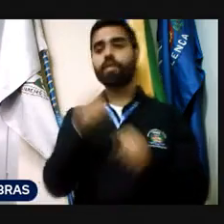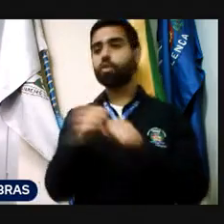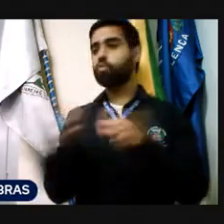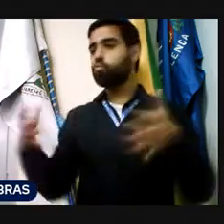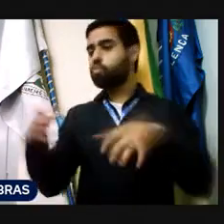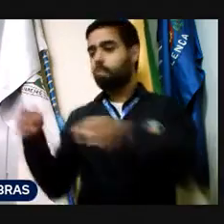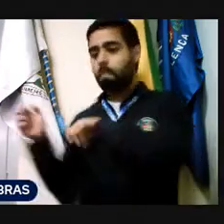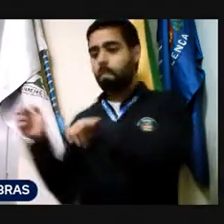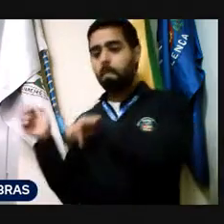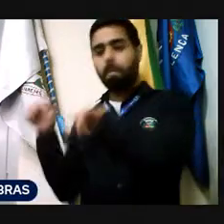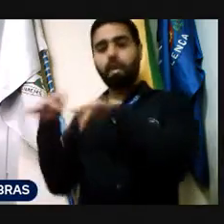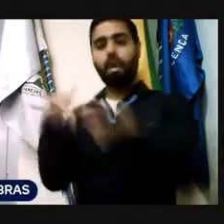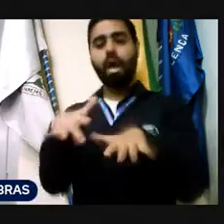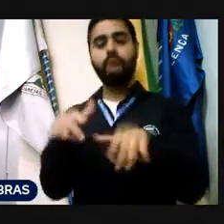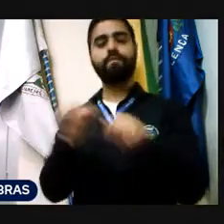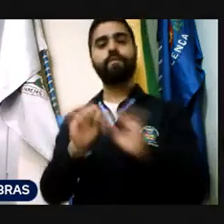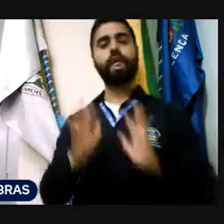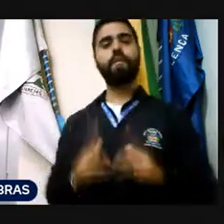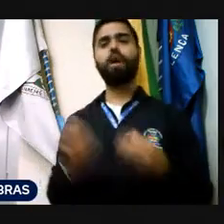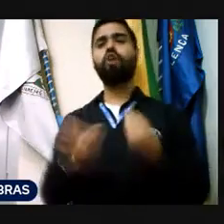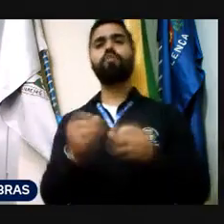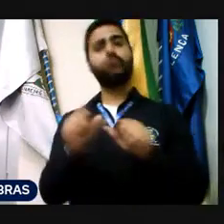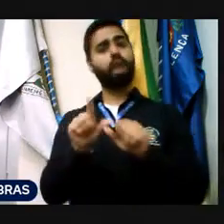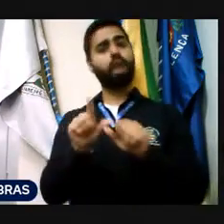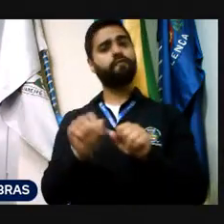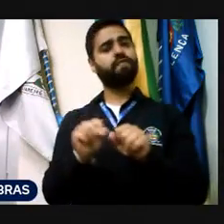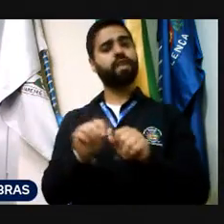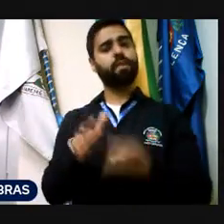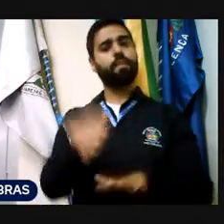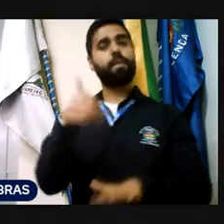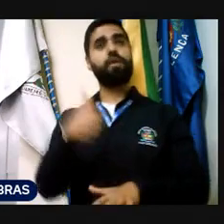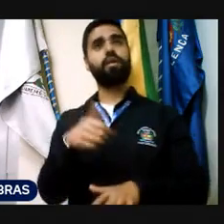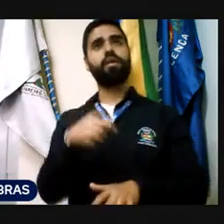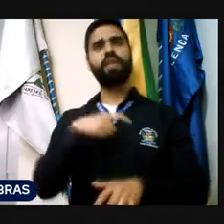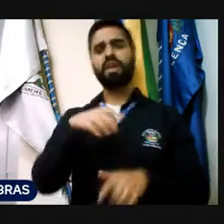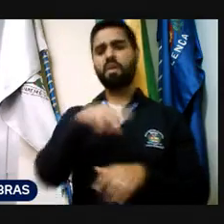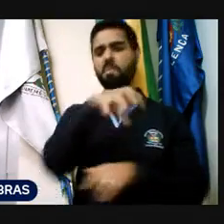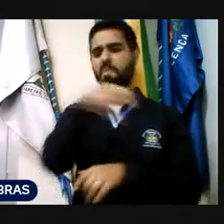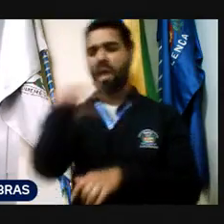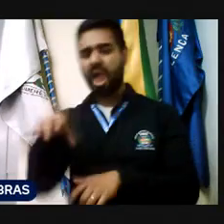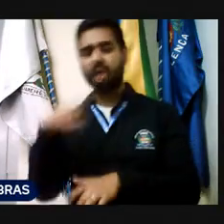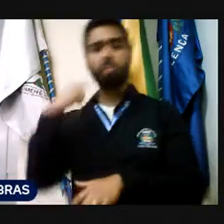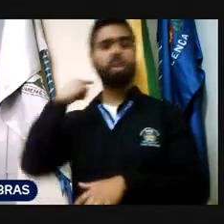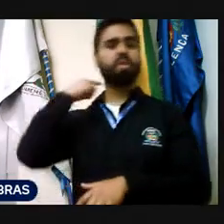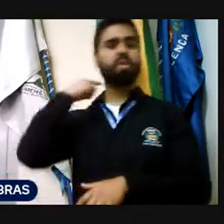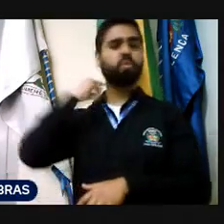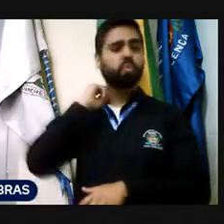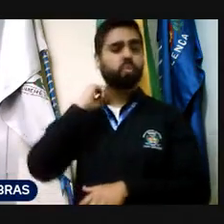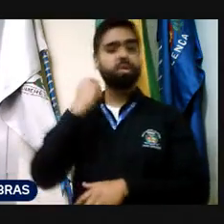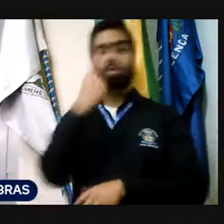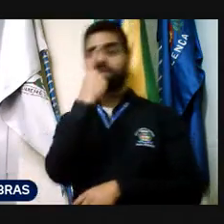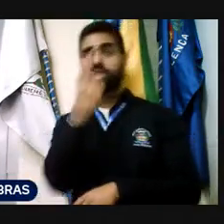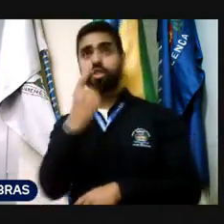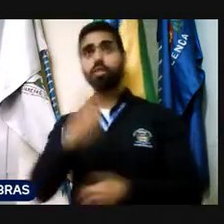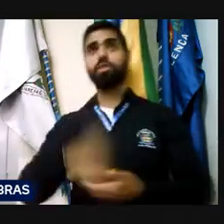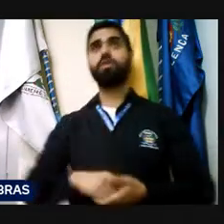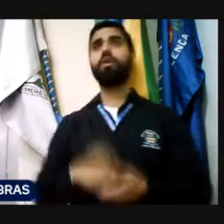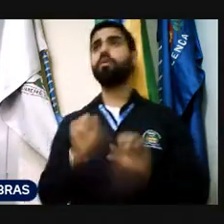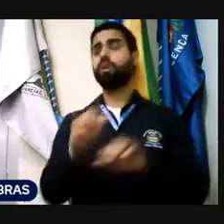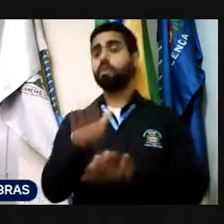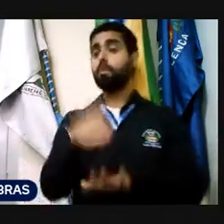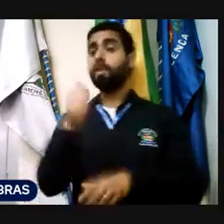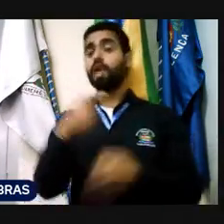nos bairros? Como é que vai melhorar os bairros, né? Buracada doida, lixaiada doida. Então, vamos melhorando a